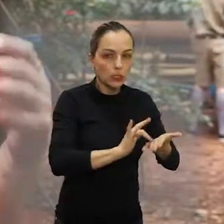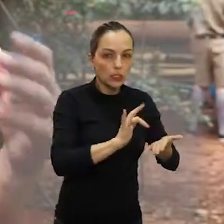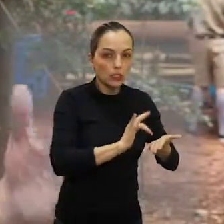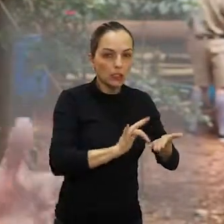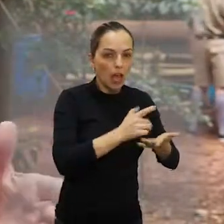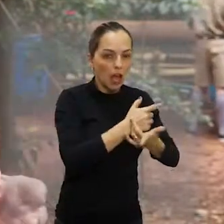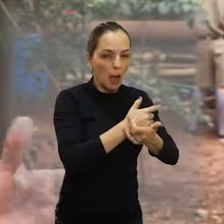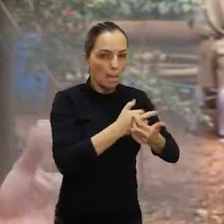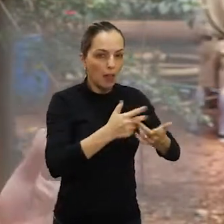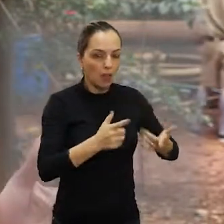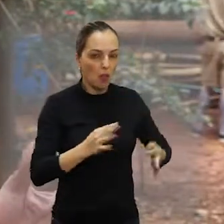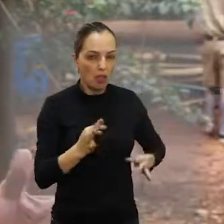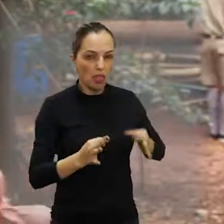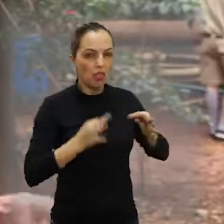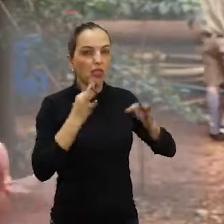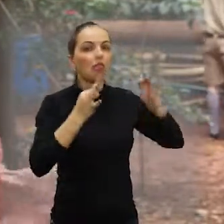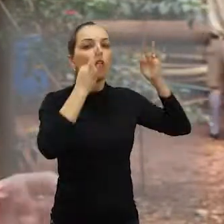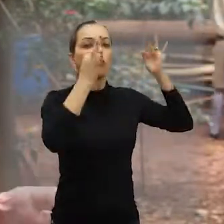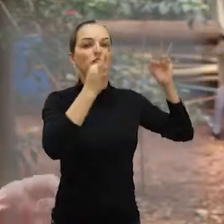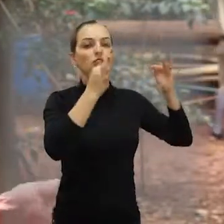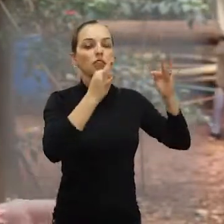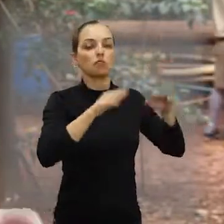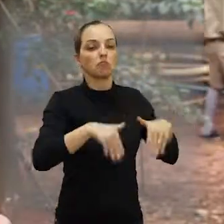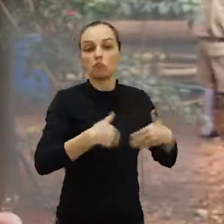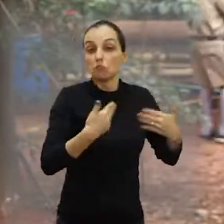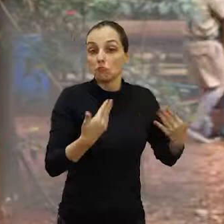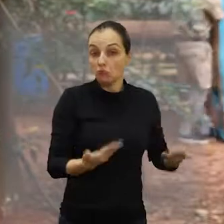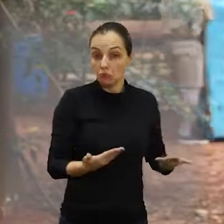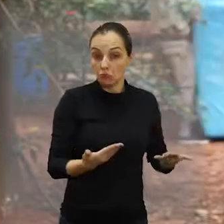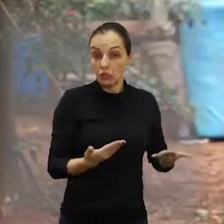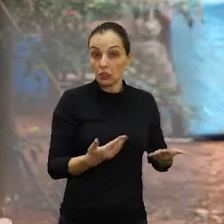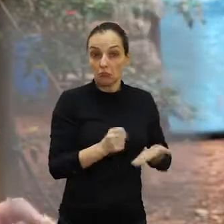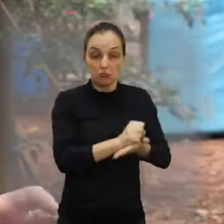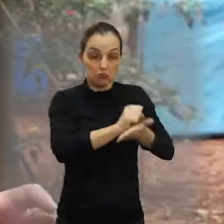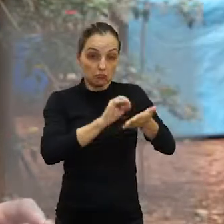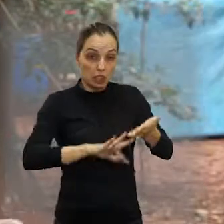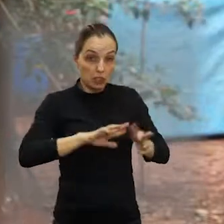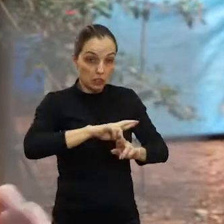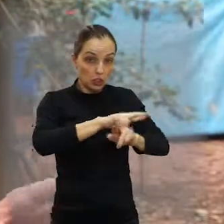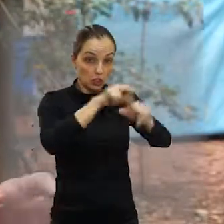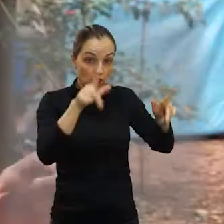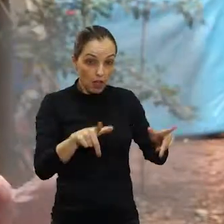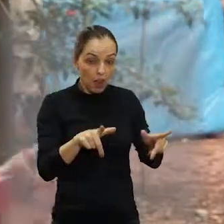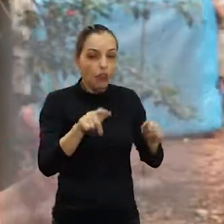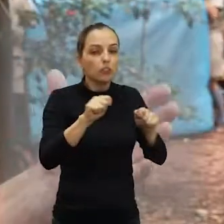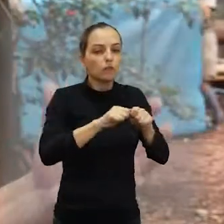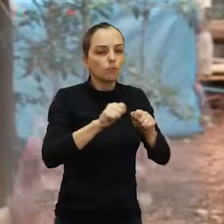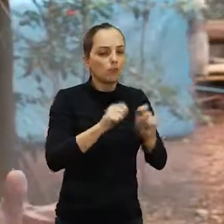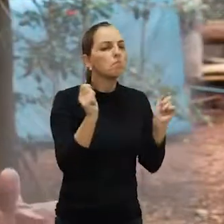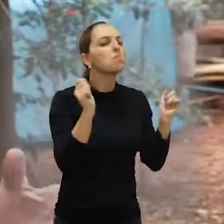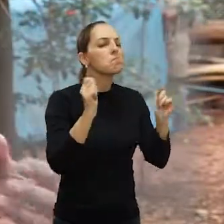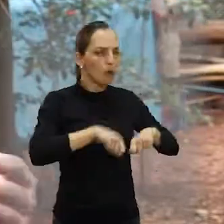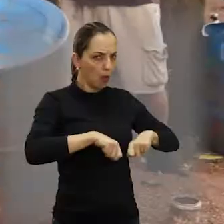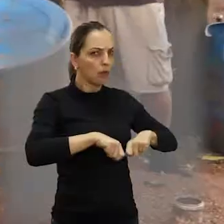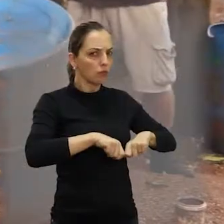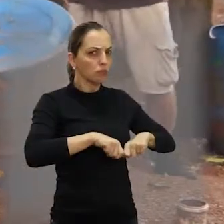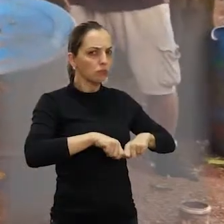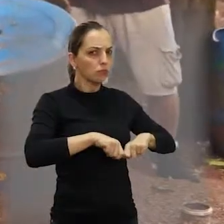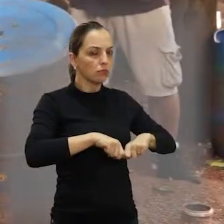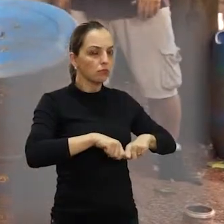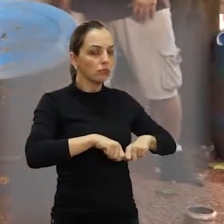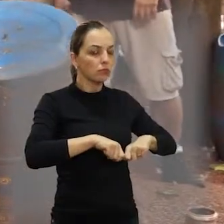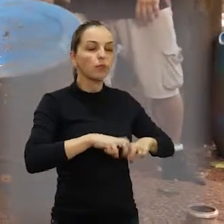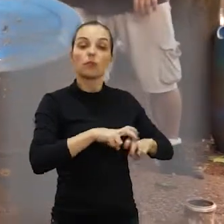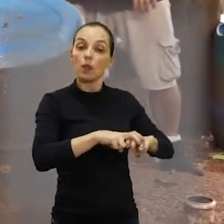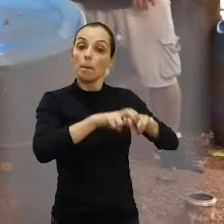um resgate dessa criançada que hoje em dia está muito ligado nos eletrônicos, né? na questão da tecnologia. Por que